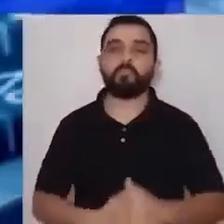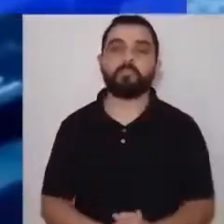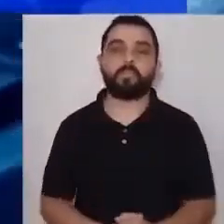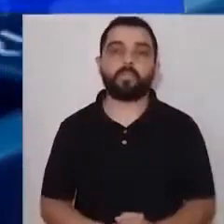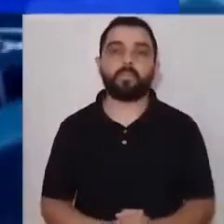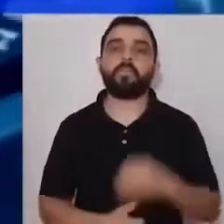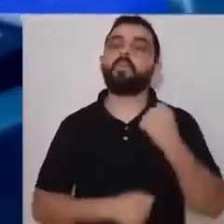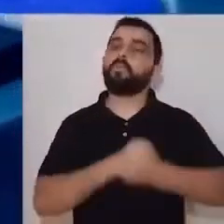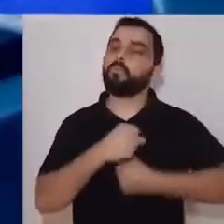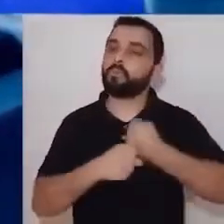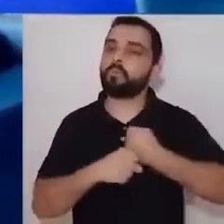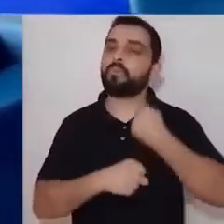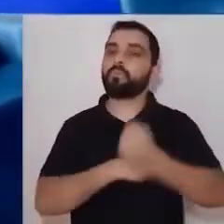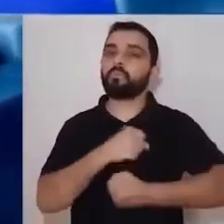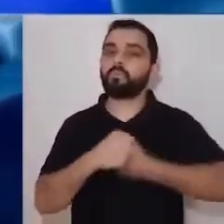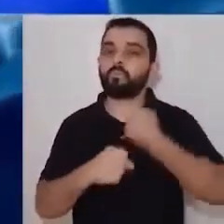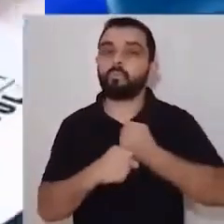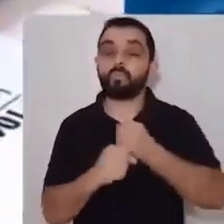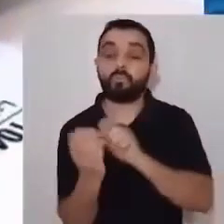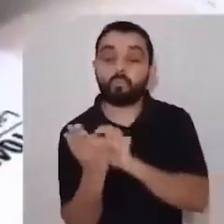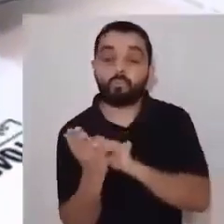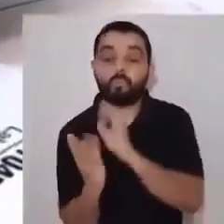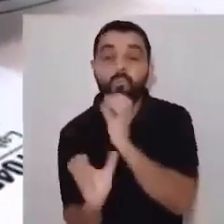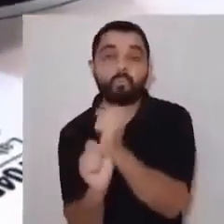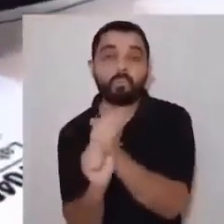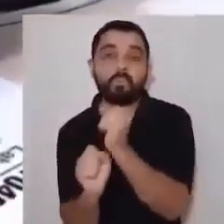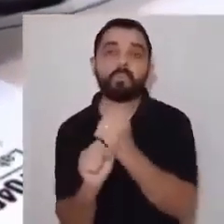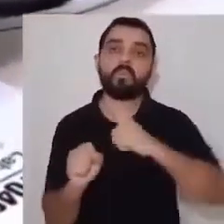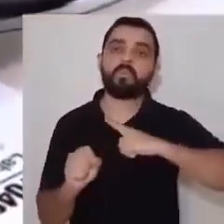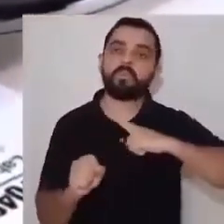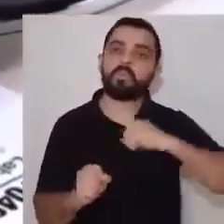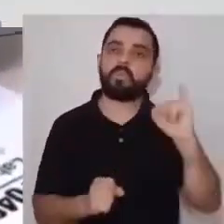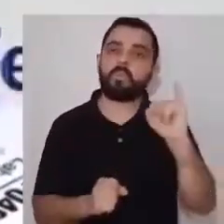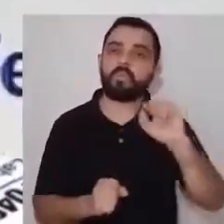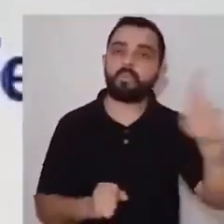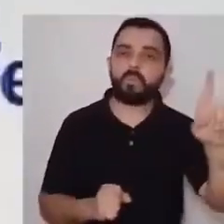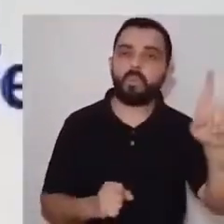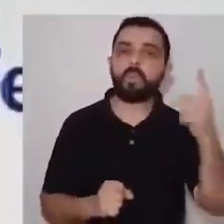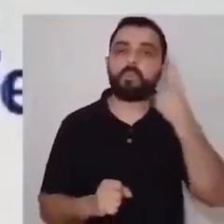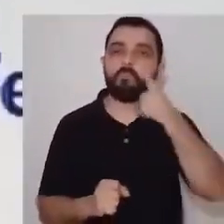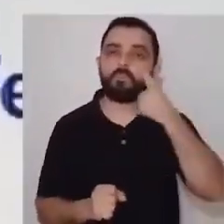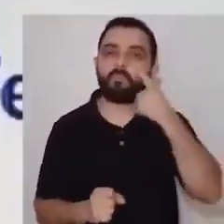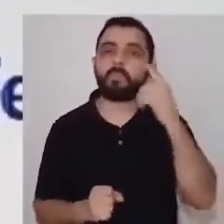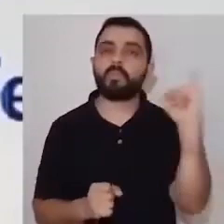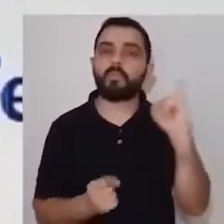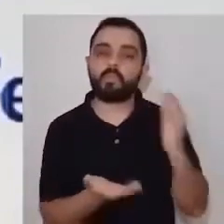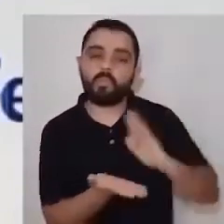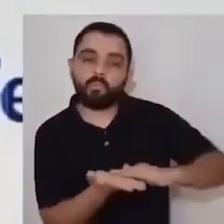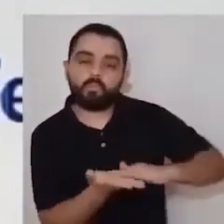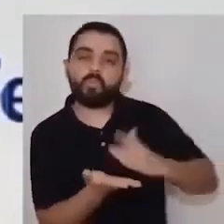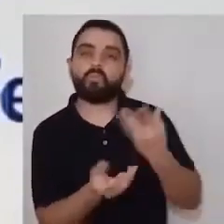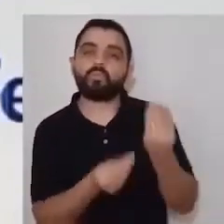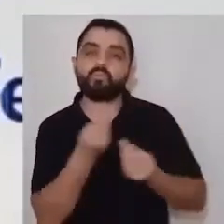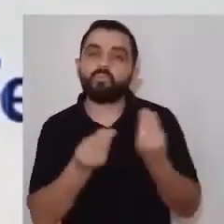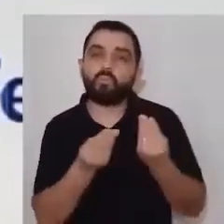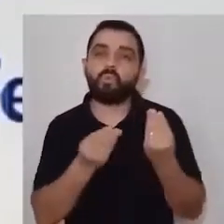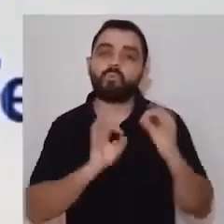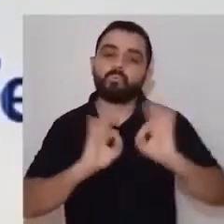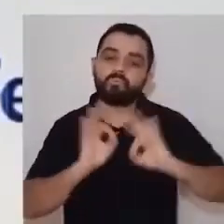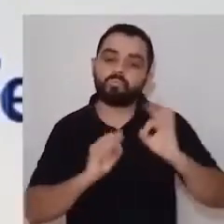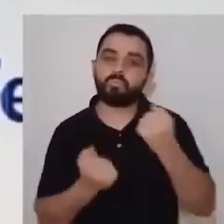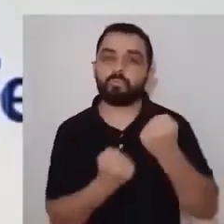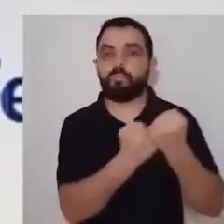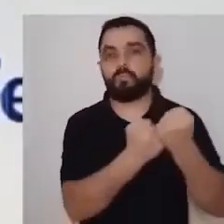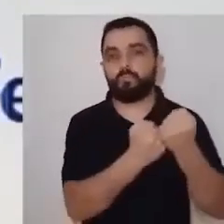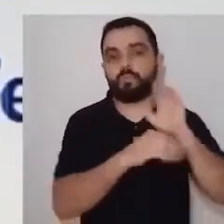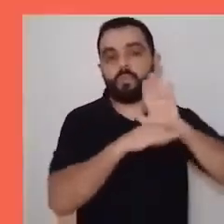Todos os anos, o sindicato disponibiliza aos associados, através de convênio com o escritório de contabilidade, o serviço de